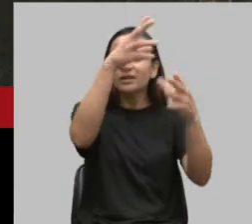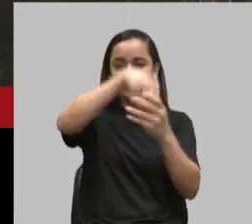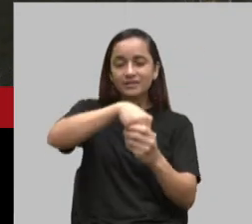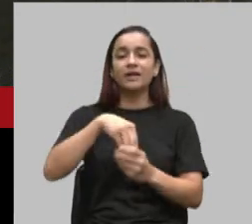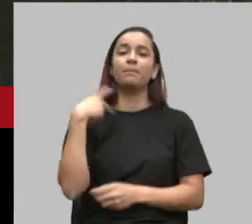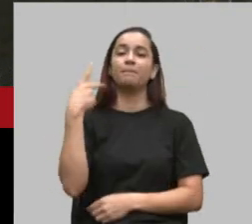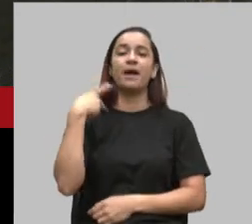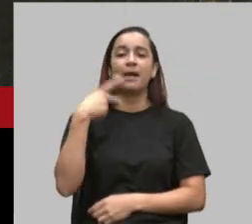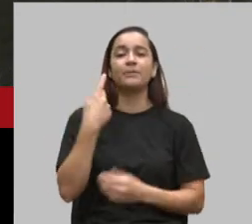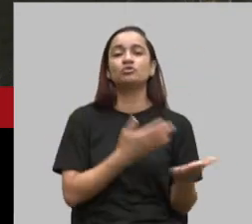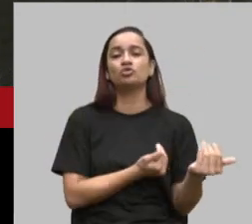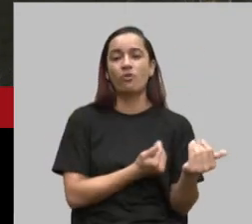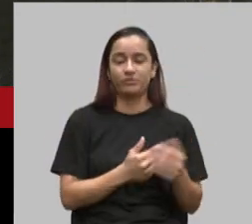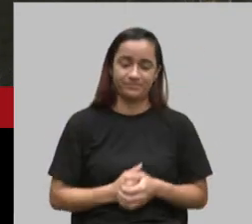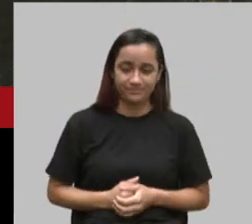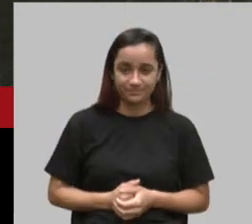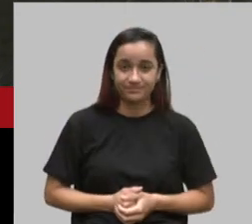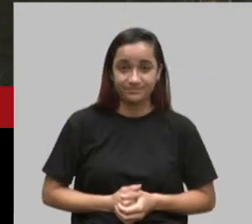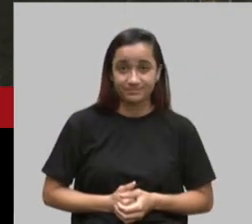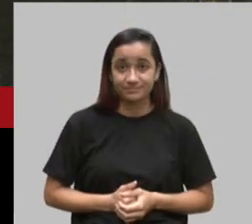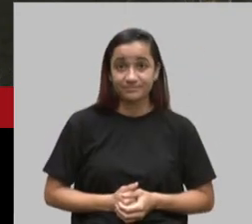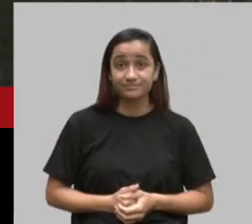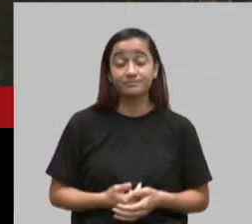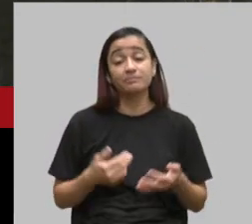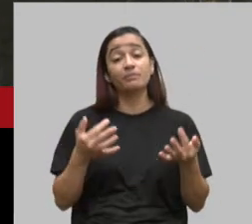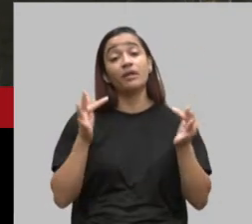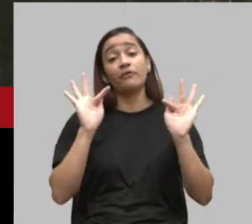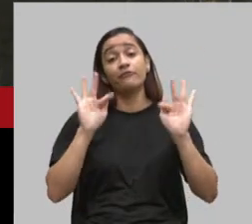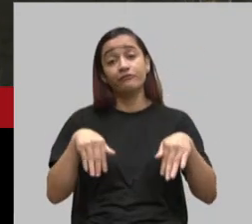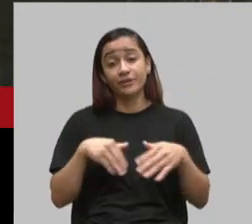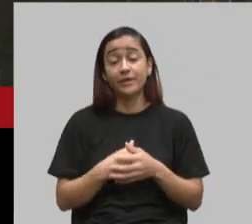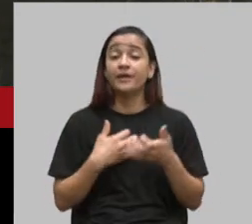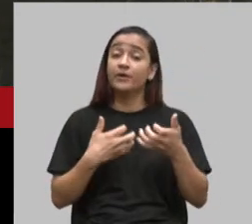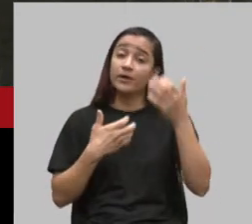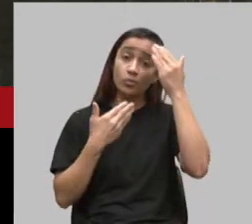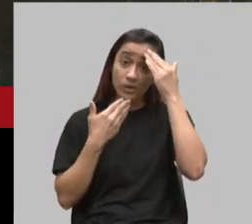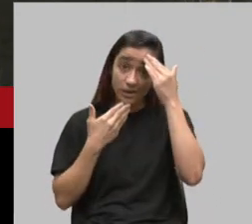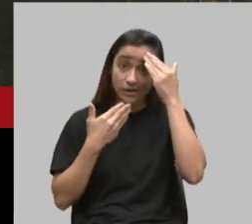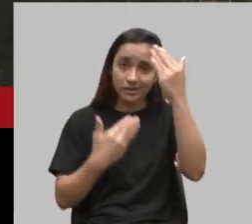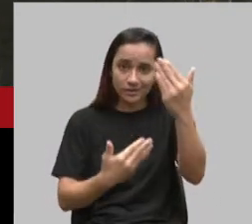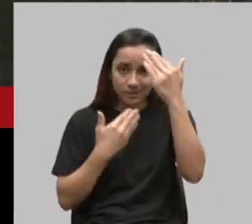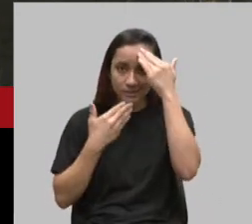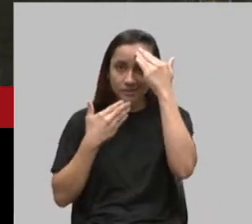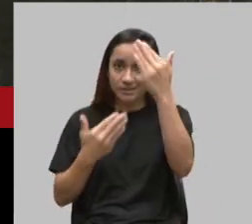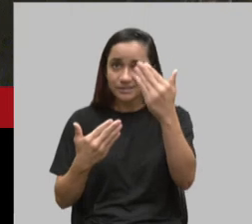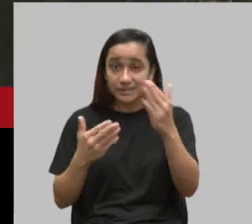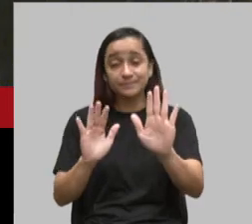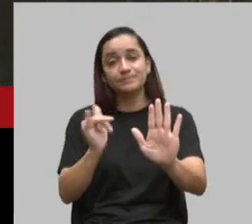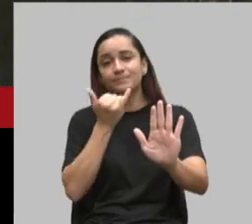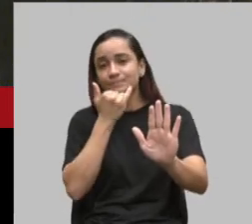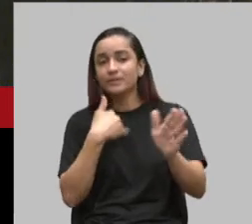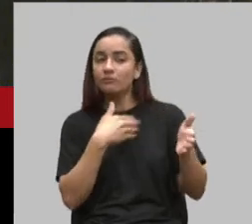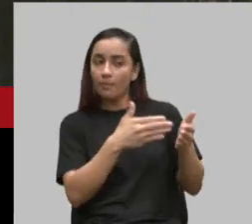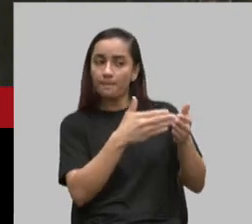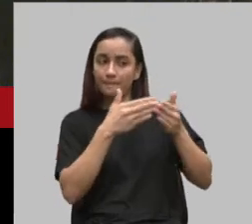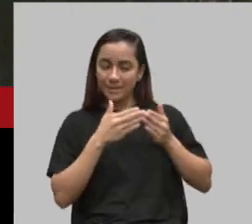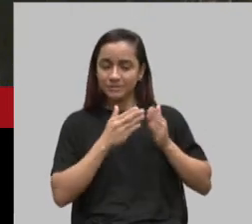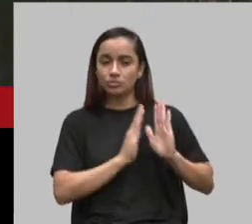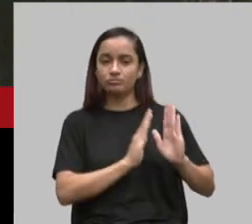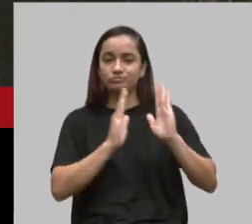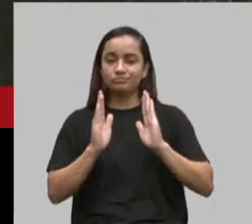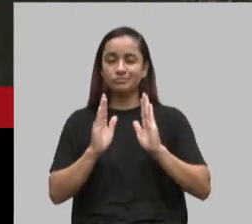jovem eh Por fim eu quero agradecer eu quero pedir um espaço aqui para